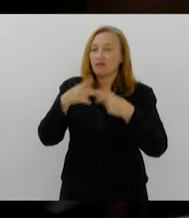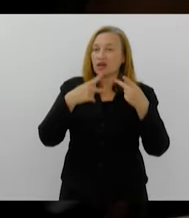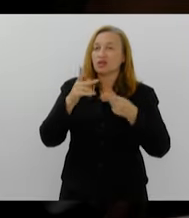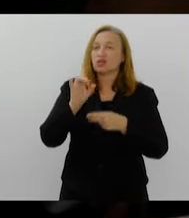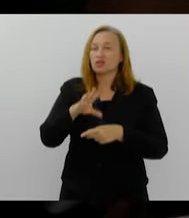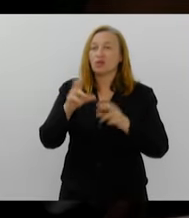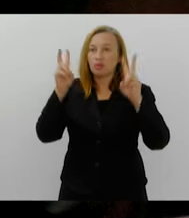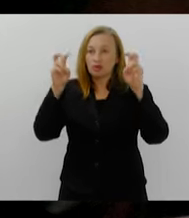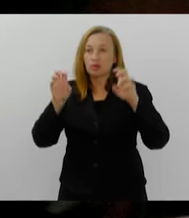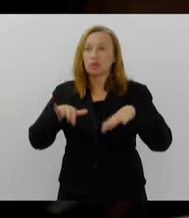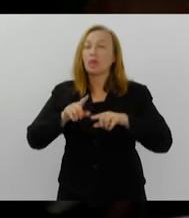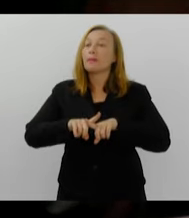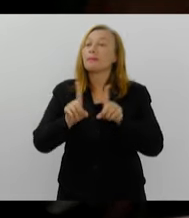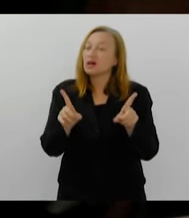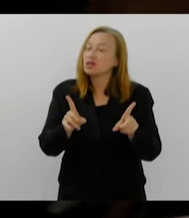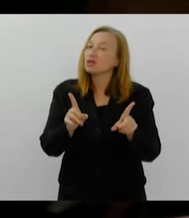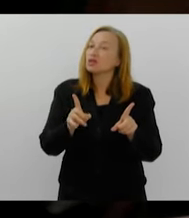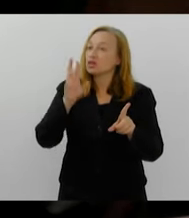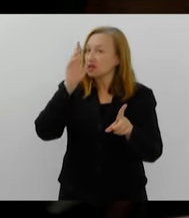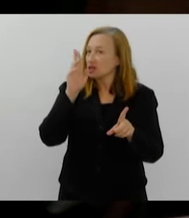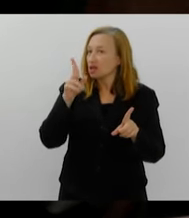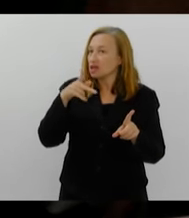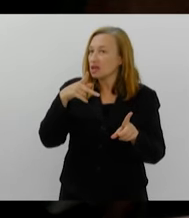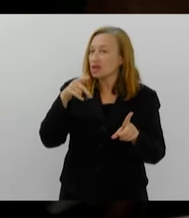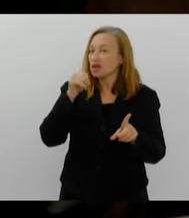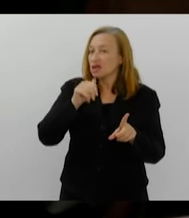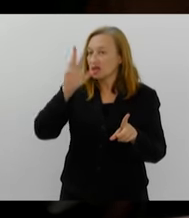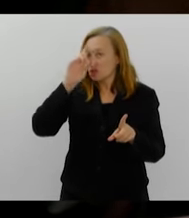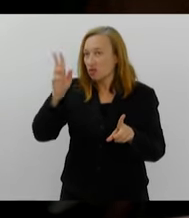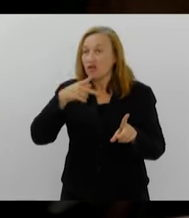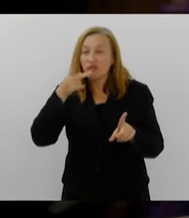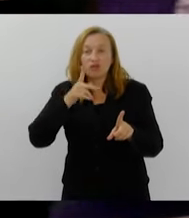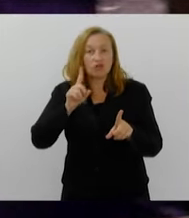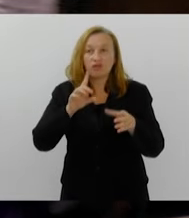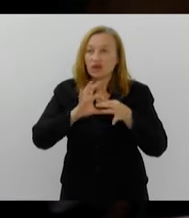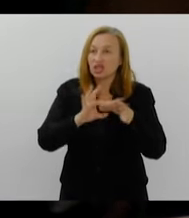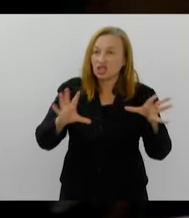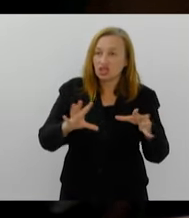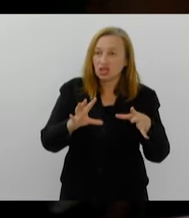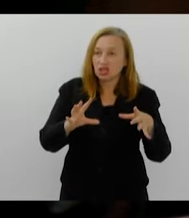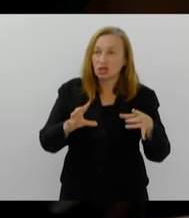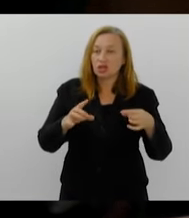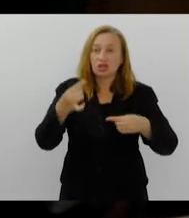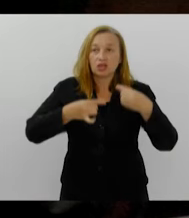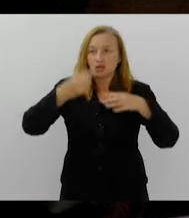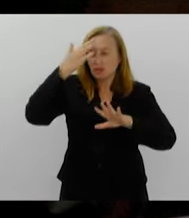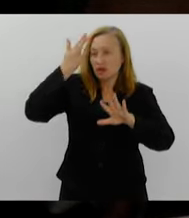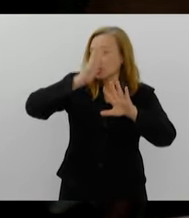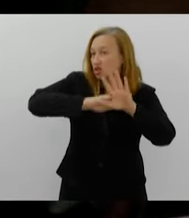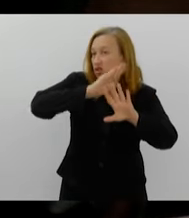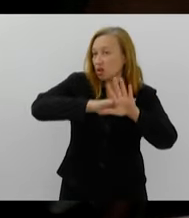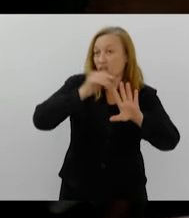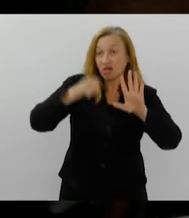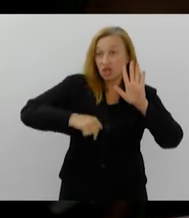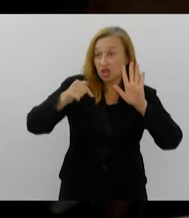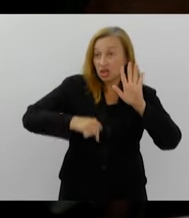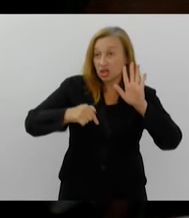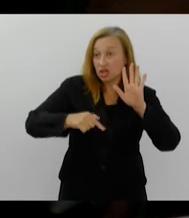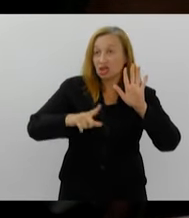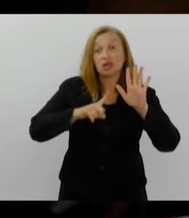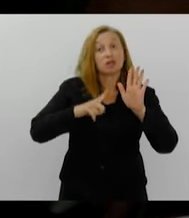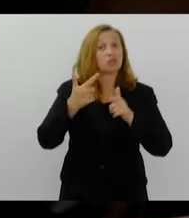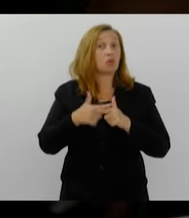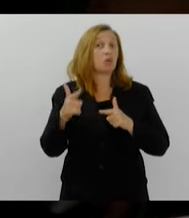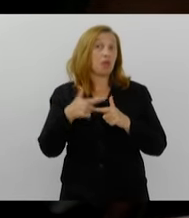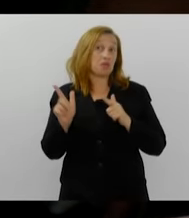isso. Mas quando a senhora diz que não vai permitir um debate ideológico, nós temos um